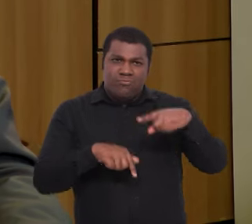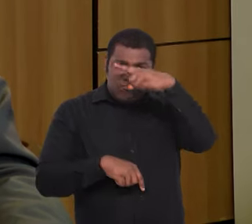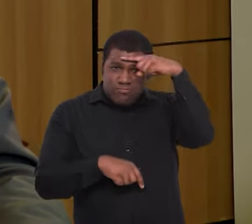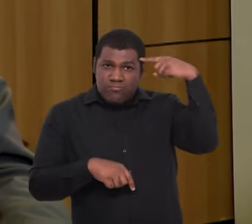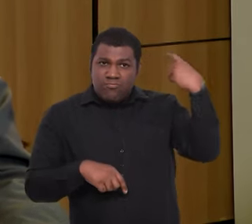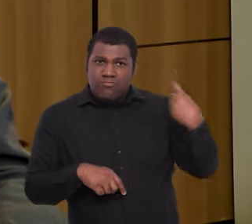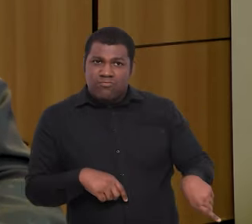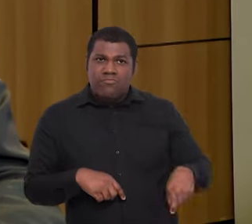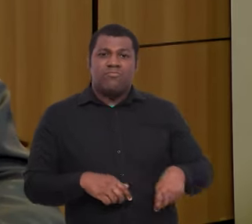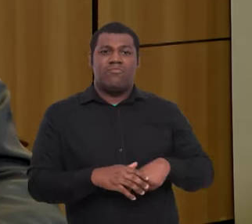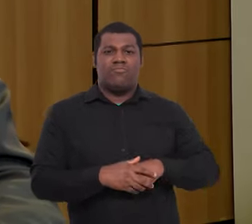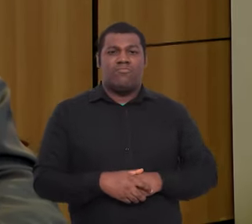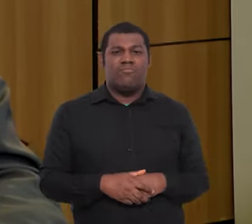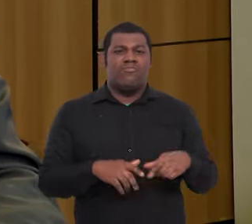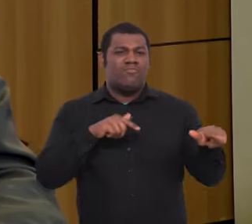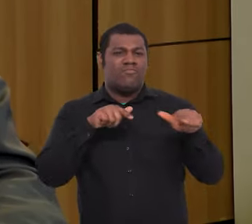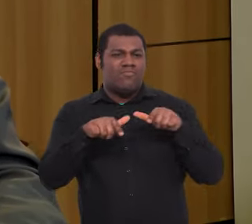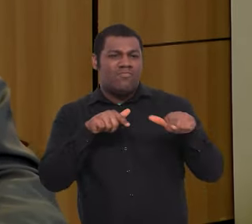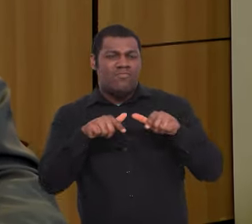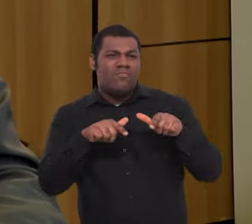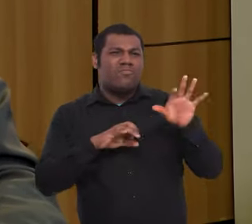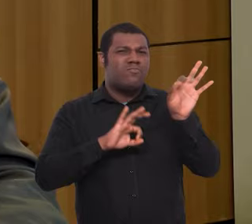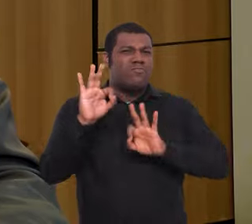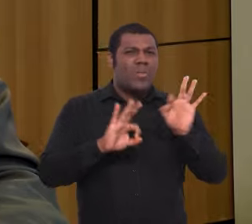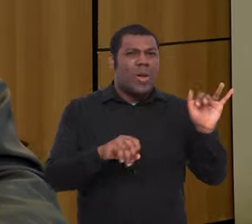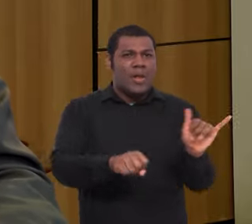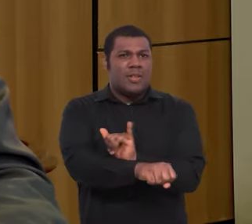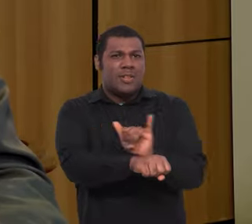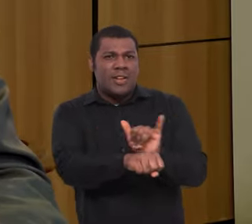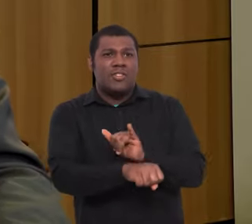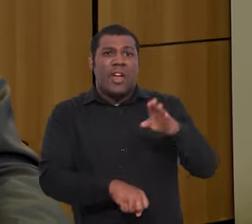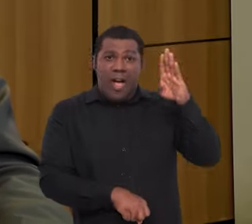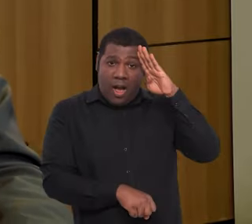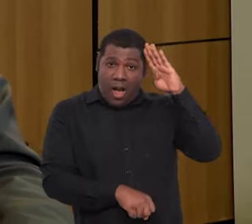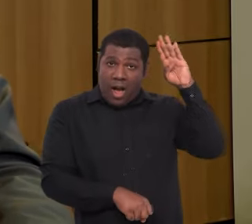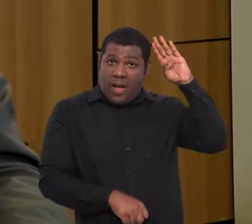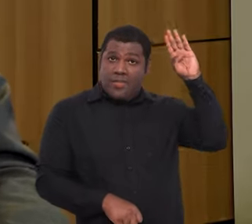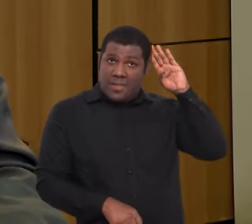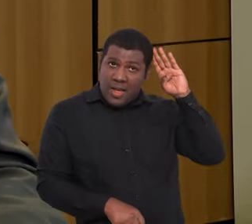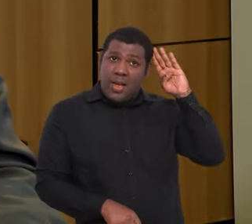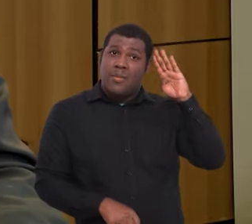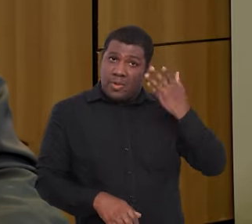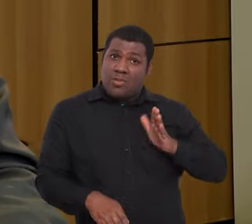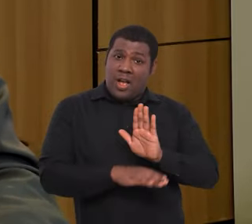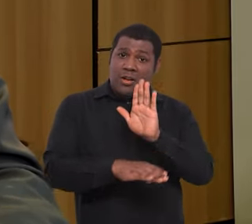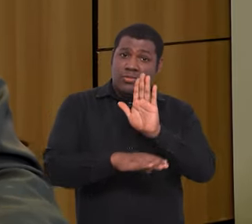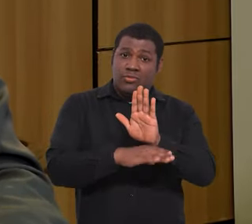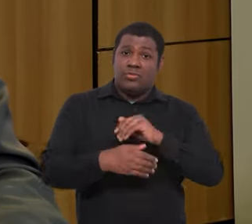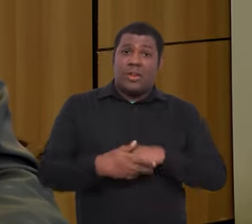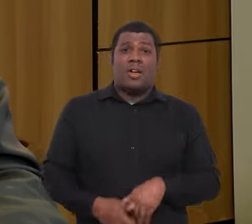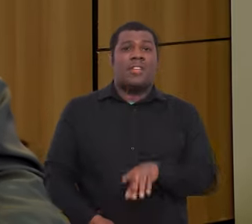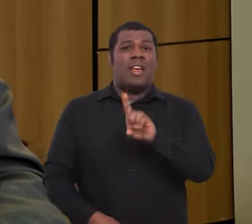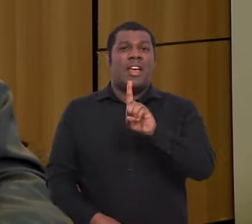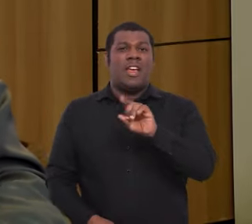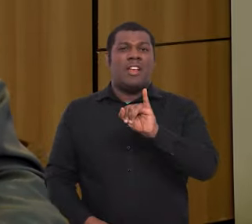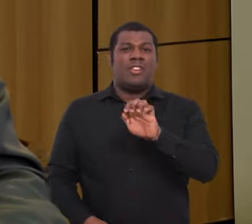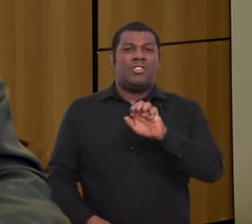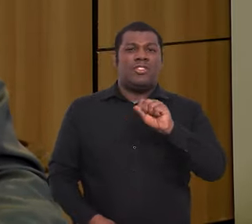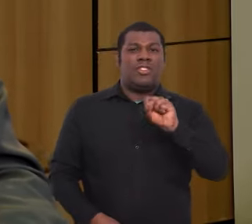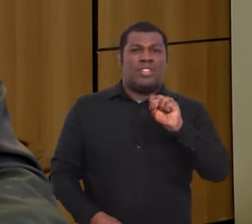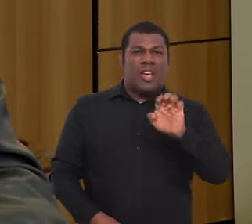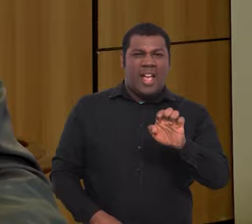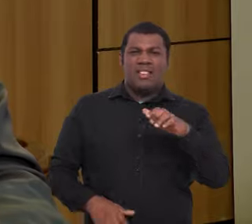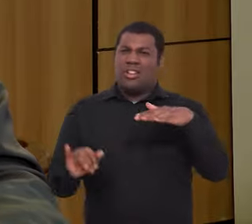trabalhando os especialista e pensando nisso a academia tem muito a contribuir o dies